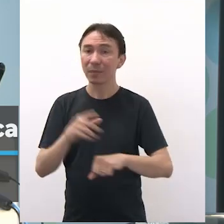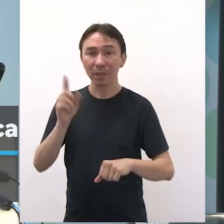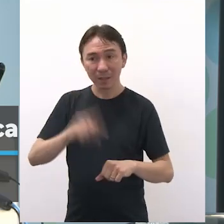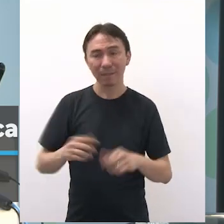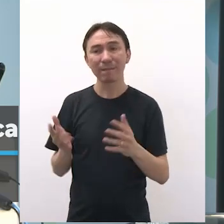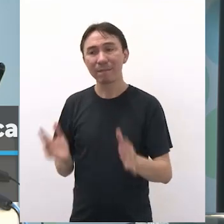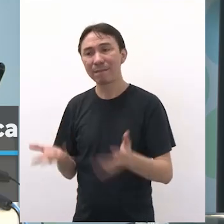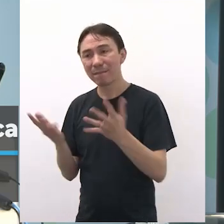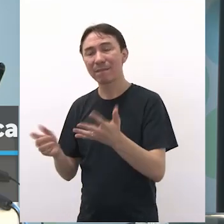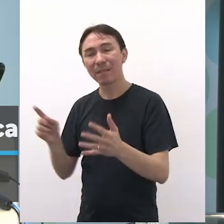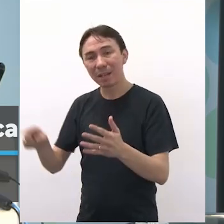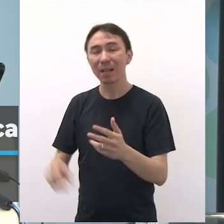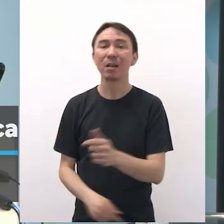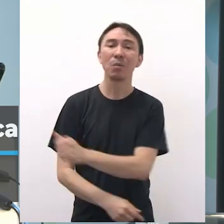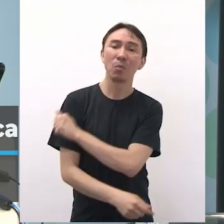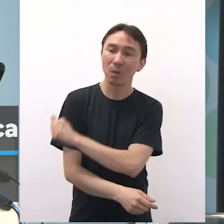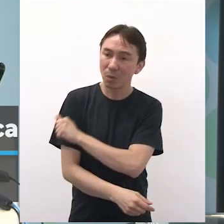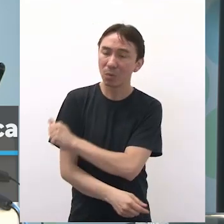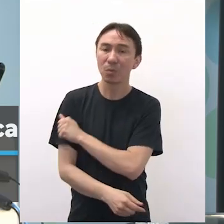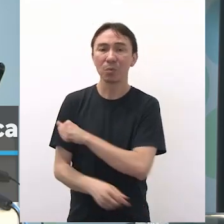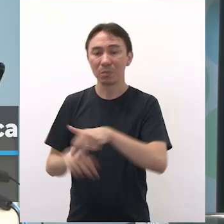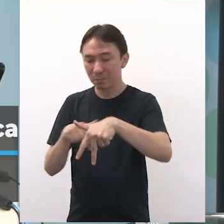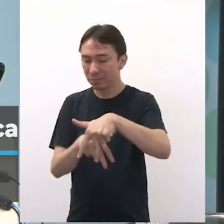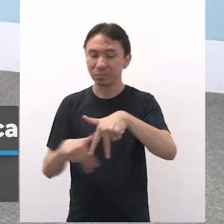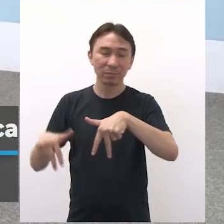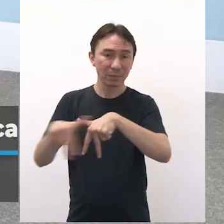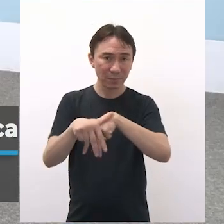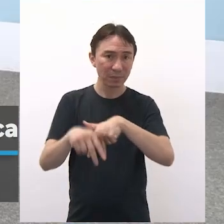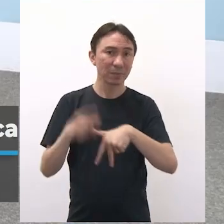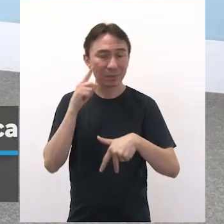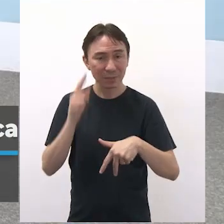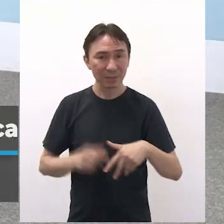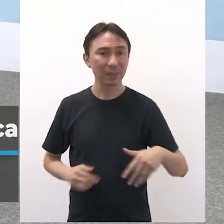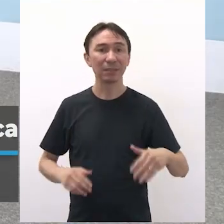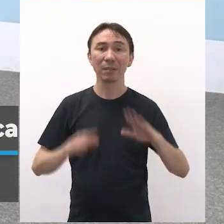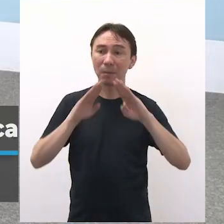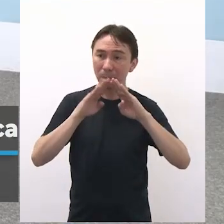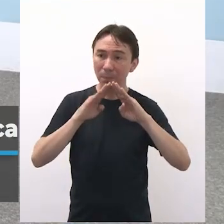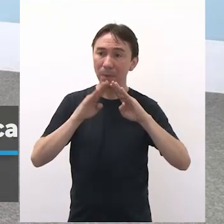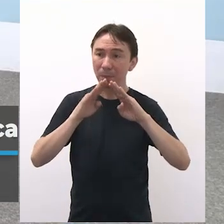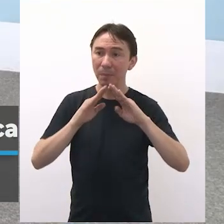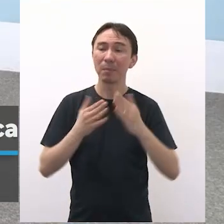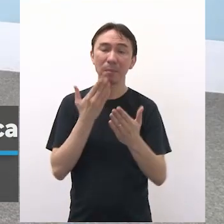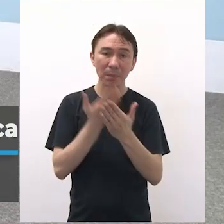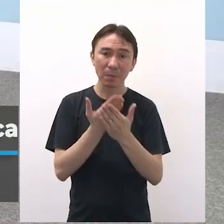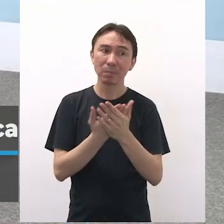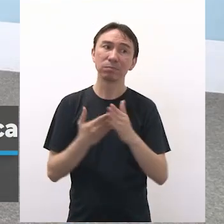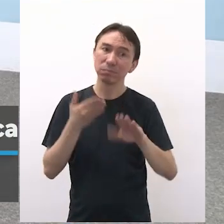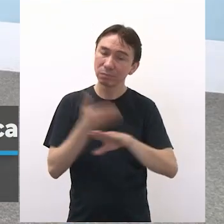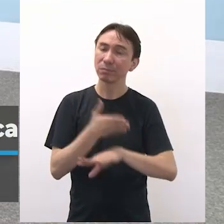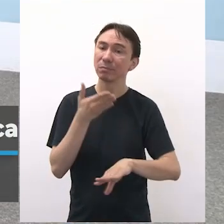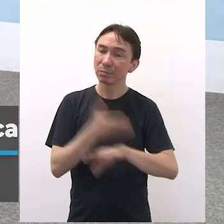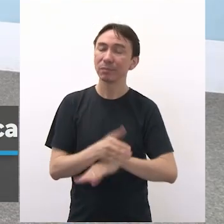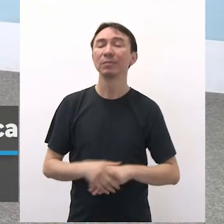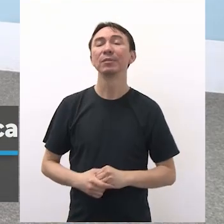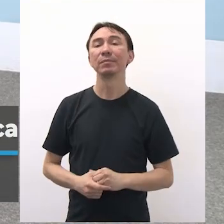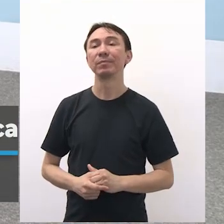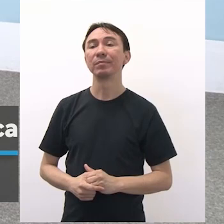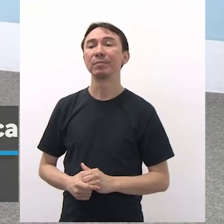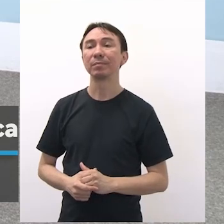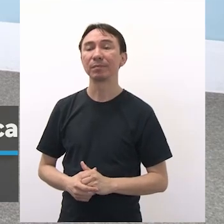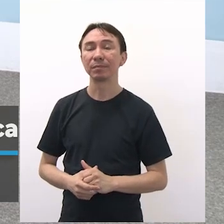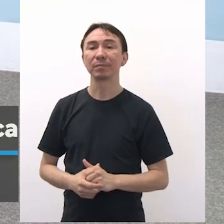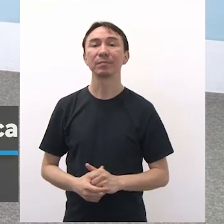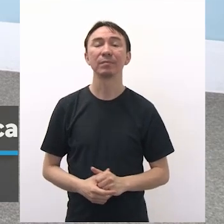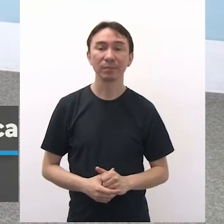da comunidade escolar, né, Tati? Isso é muito importante. Eu queria destacar mais uma fala aqui do professor José Antônio. Ele colocou